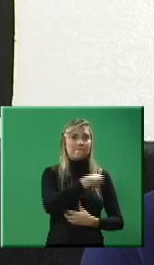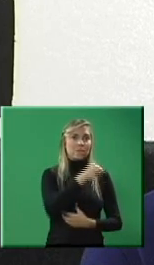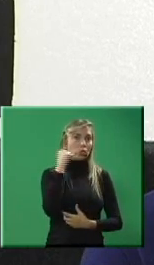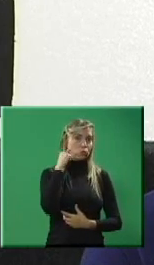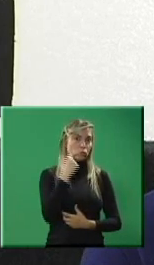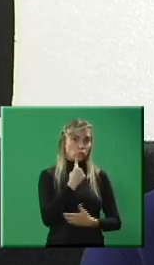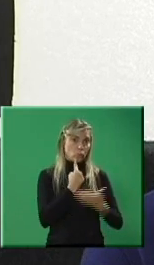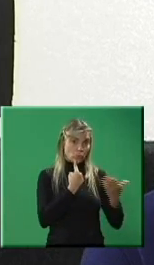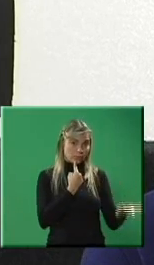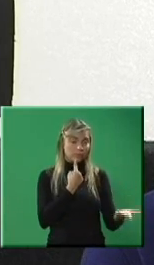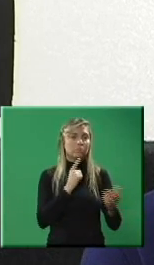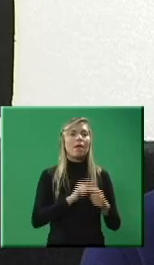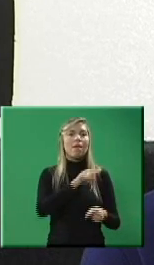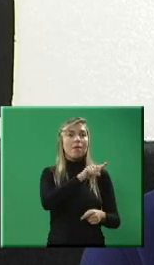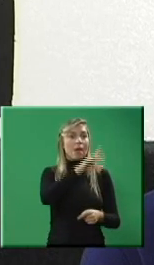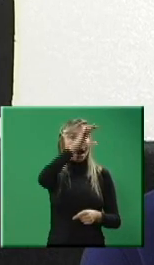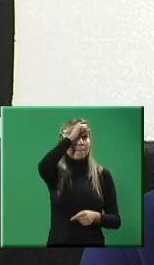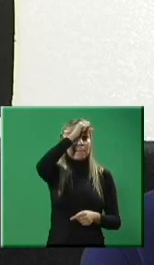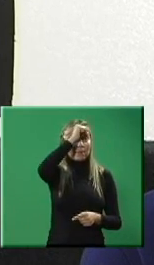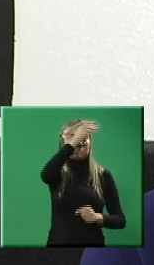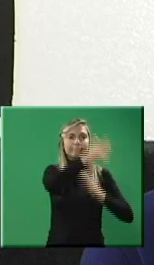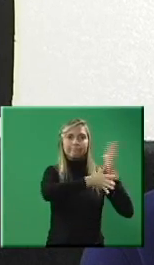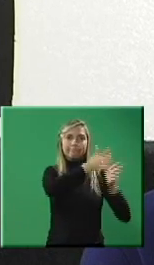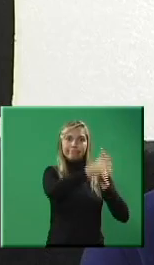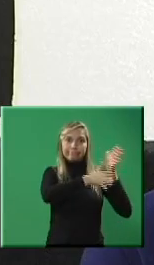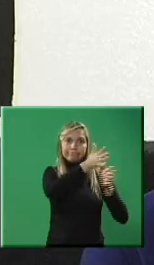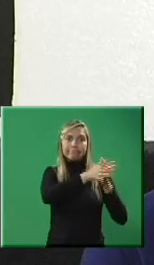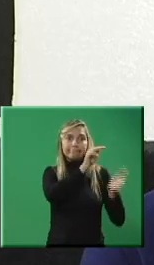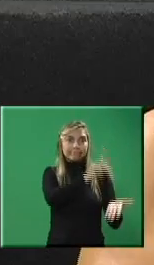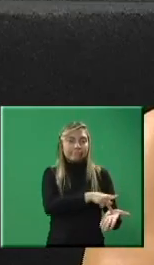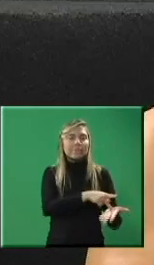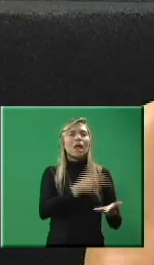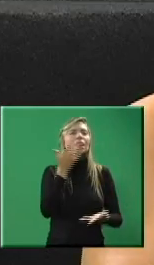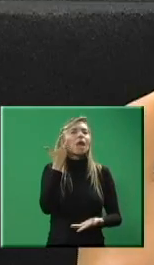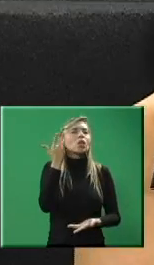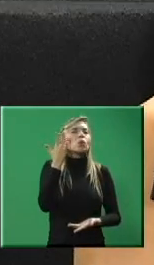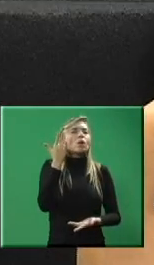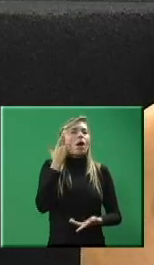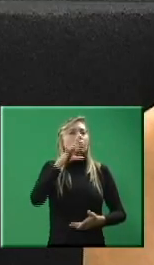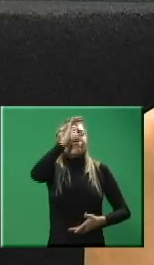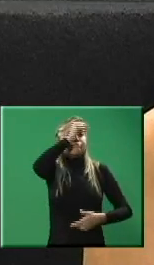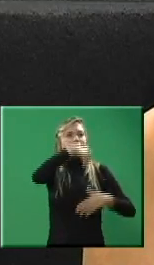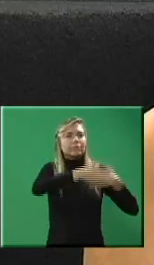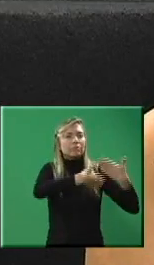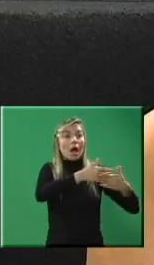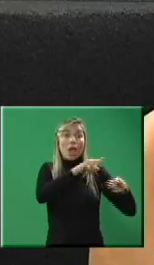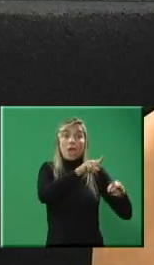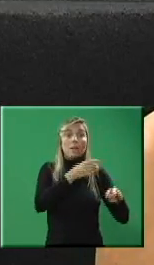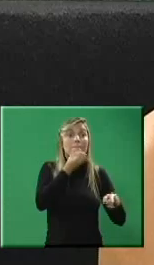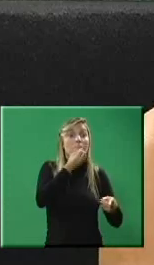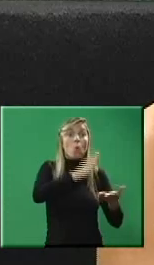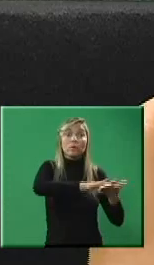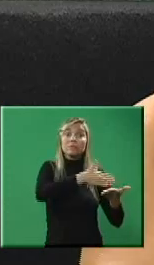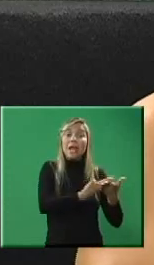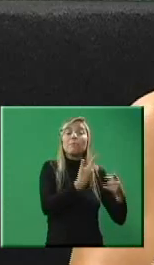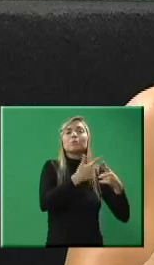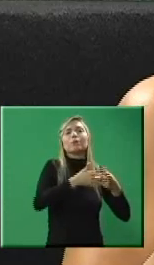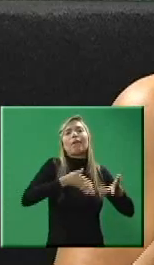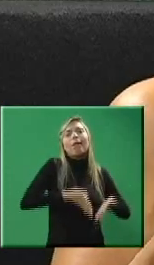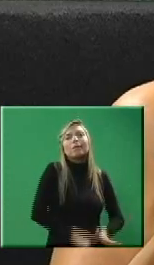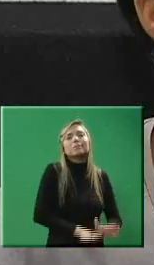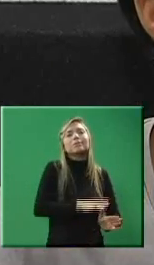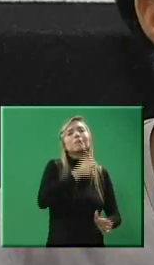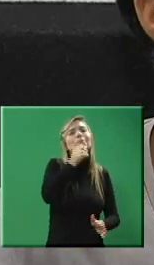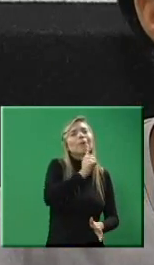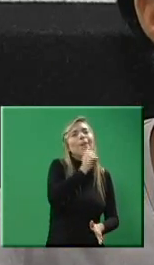surdos. Ele aprenderia a língua de sinais de uma forma natural. Ele seria um dos melhores intérpretes que poderíamos